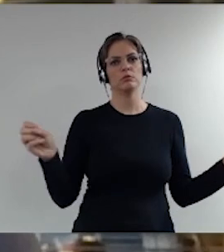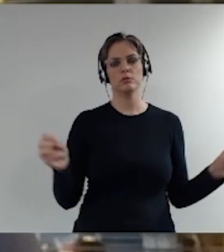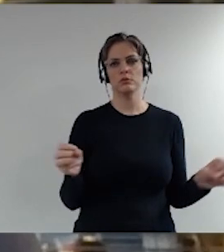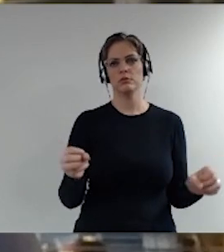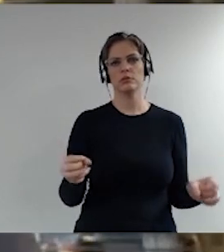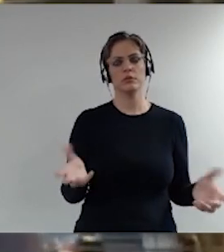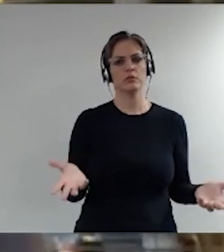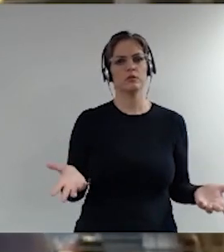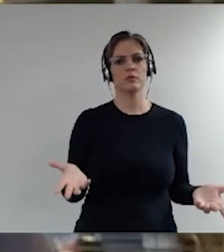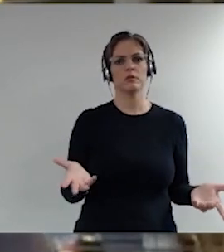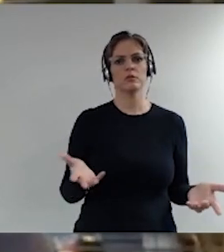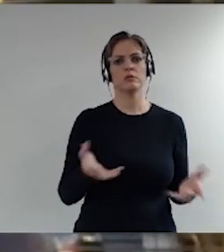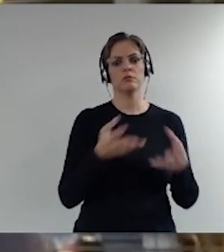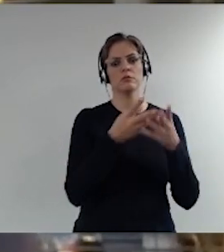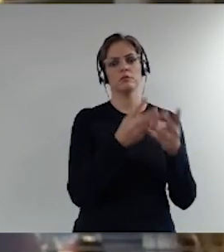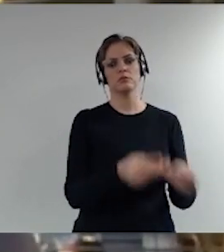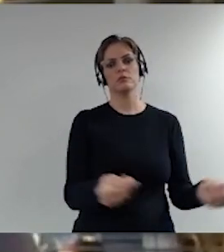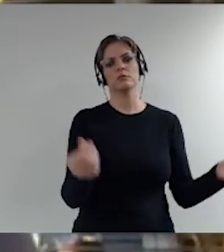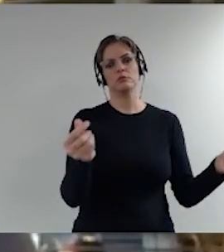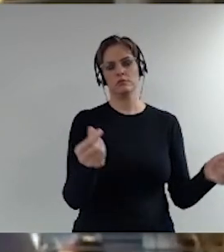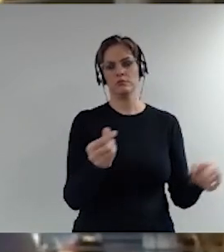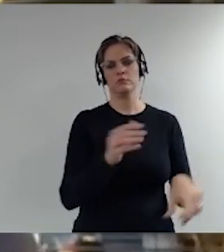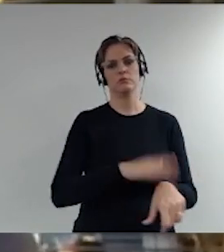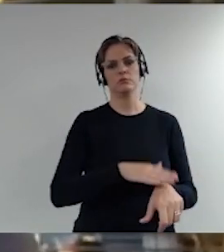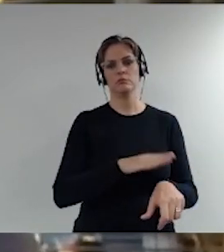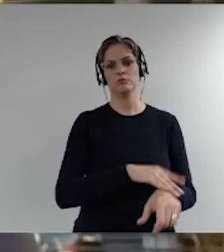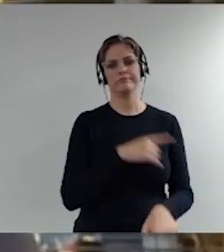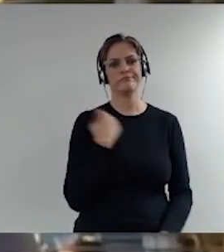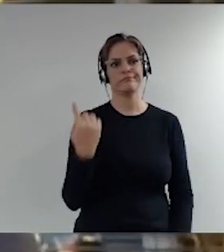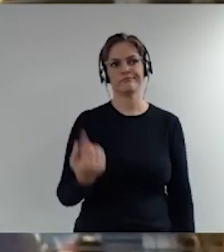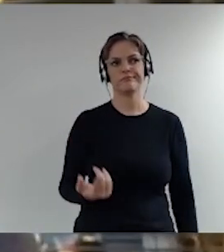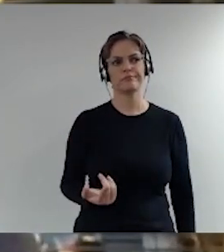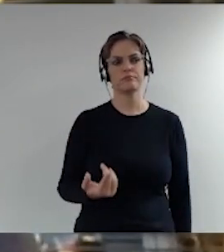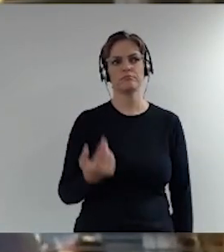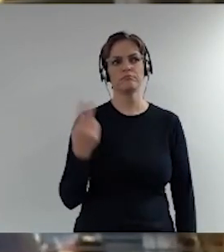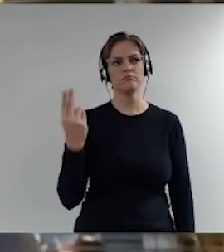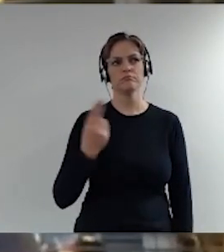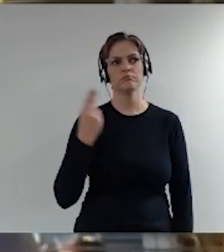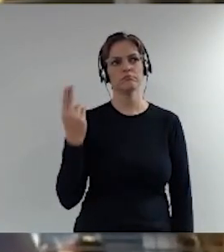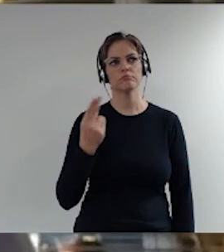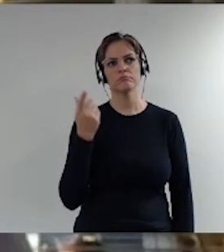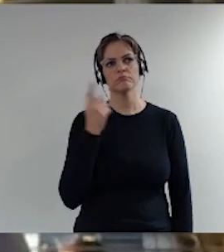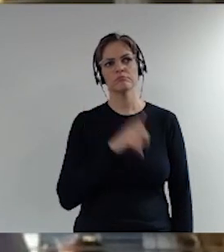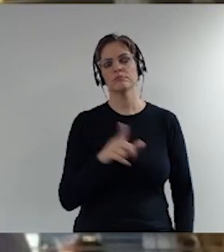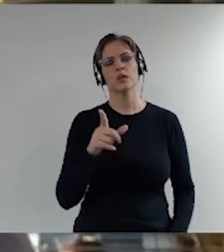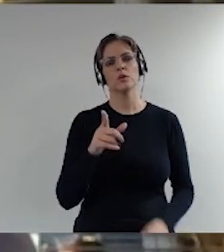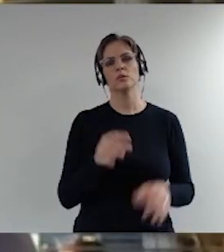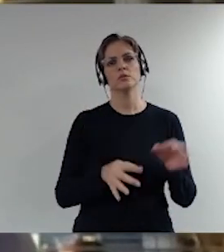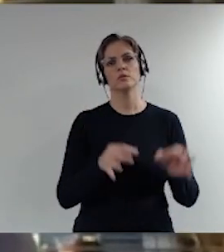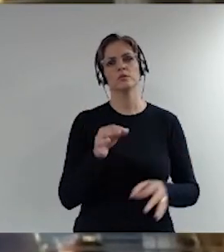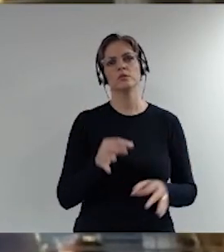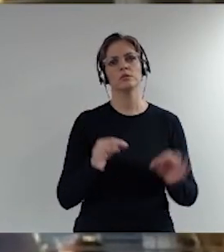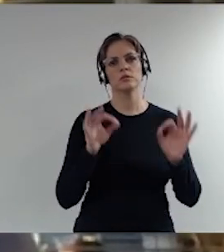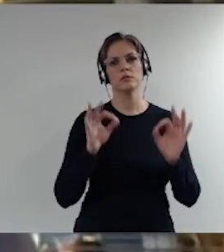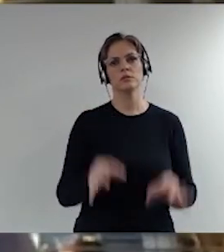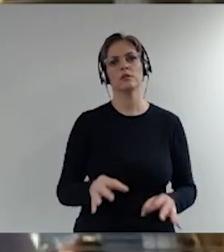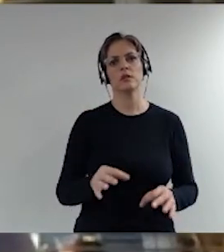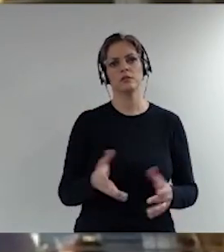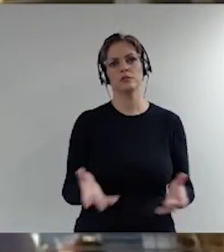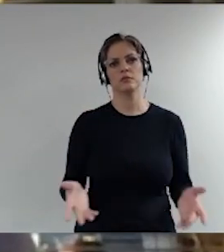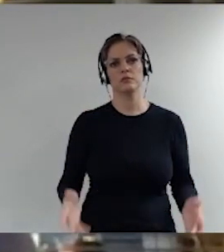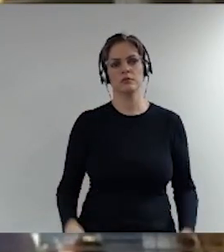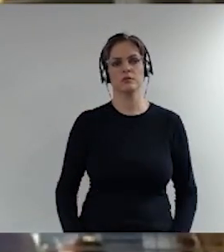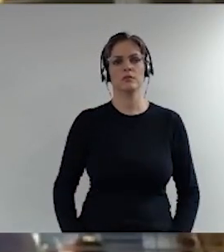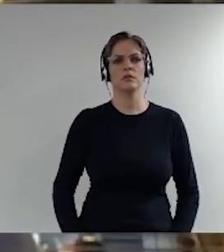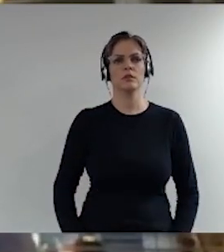o processo judicial ele vai ser inefetivo, ou seja, o judiciário não consegue dar cumprimento às leis no país.